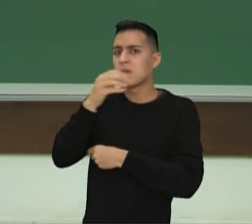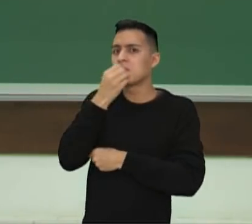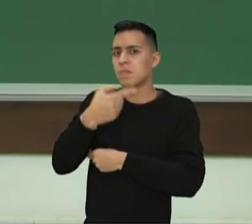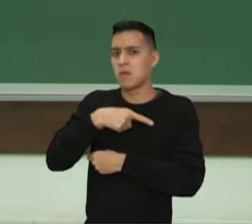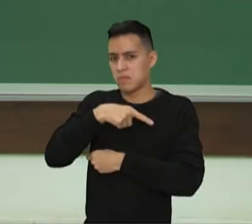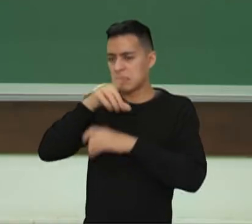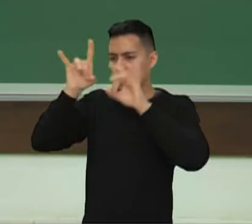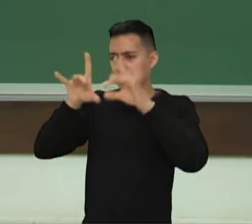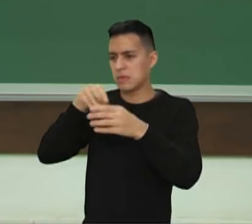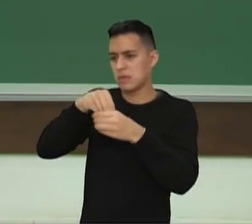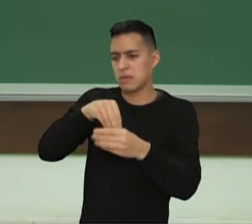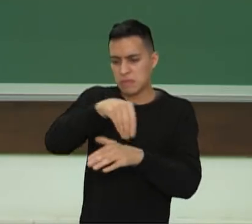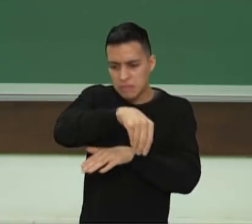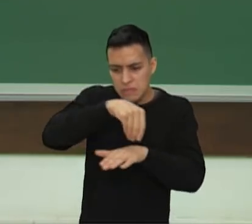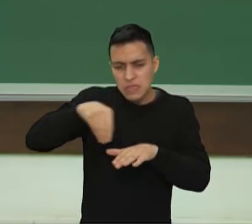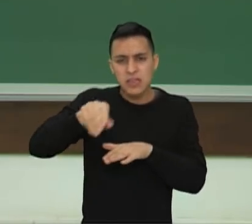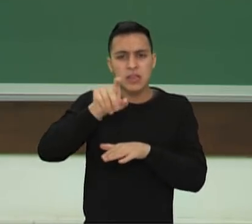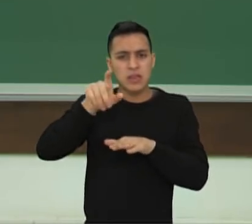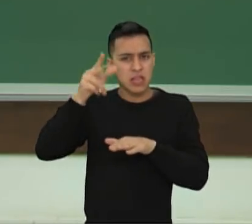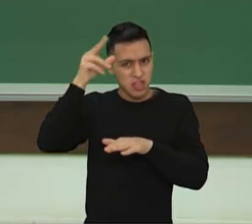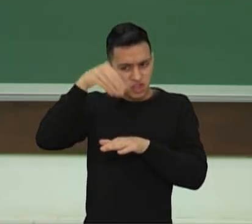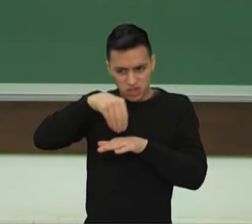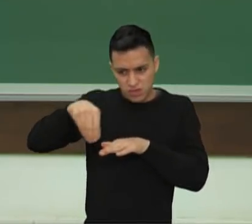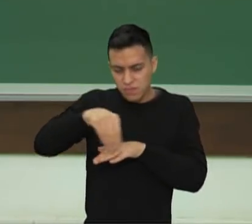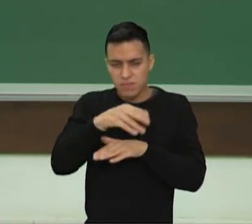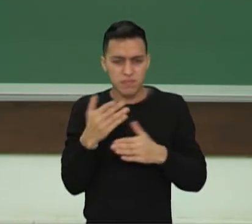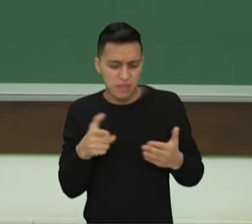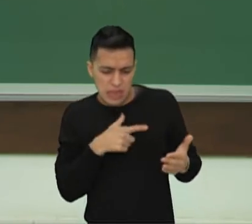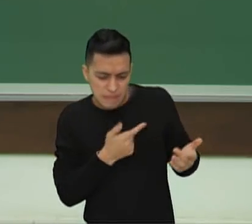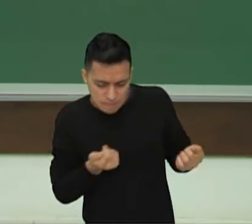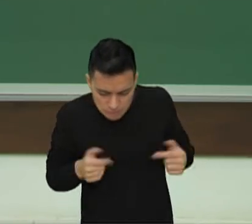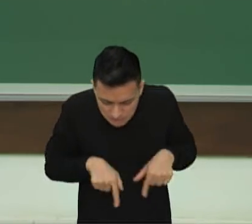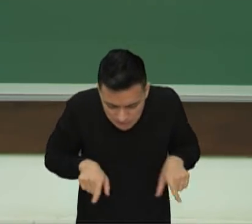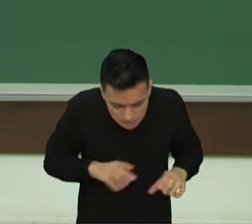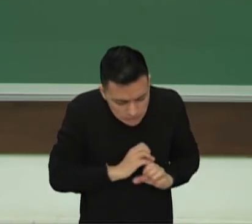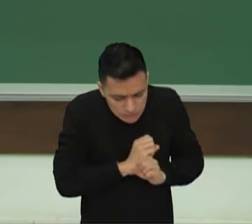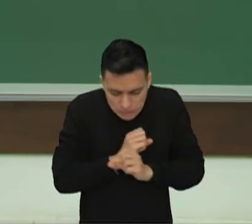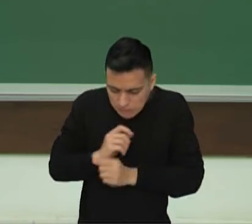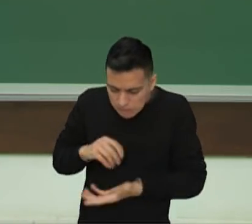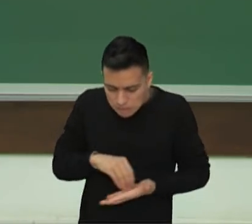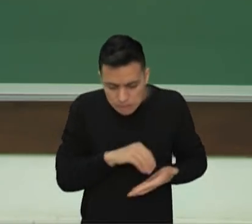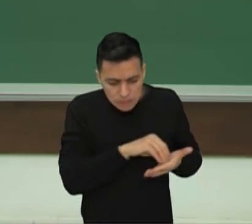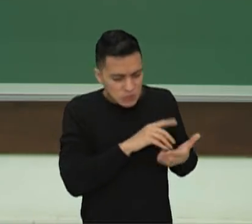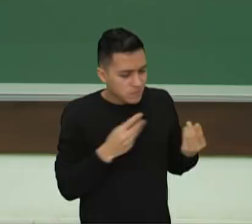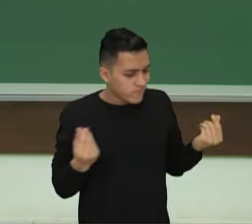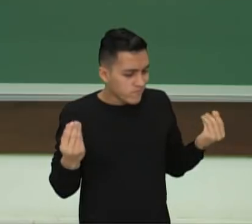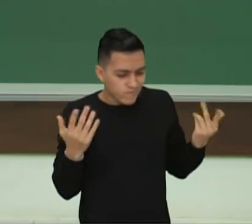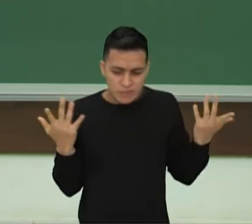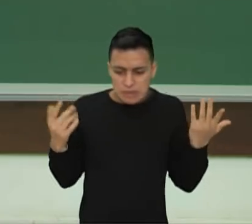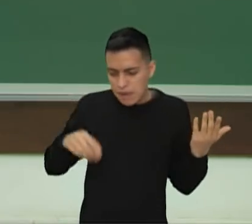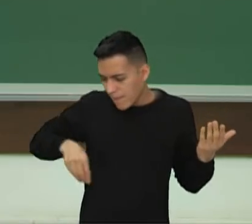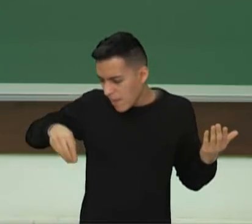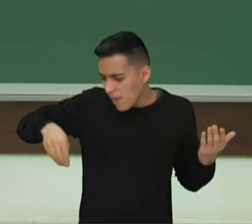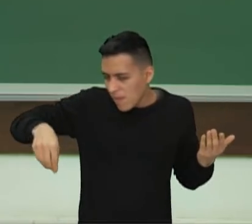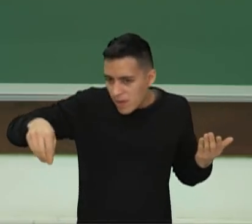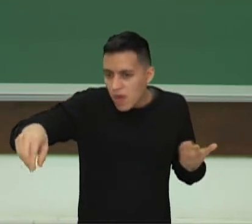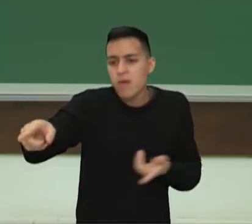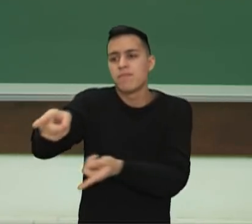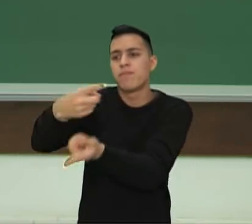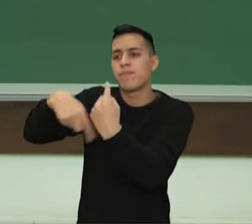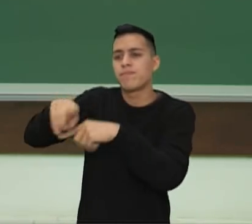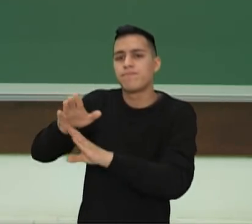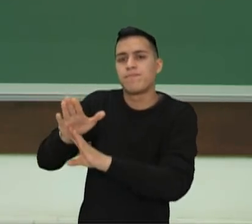jogadas especiais do xadrez, né? Você está com poucas peças pouco valiosas do tabuleiro, você conseguiu fazer